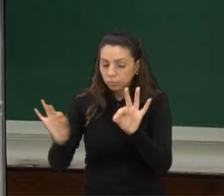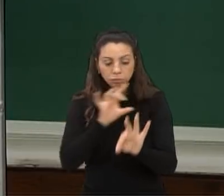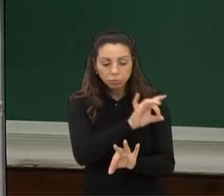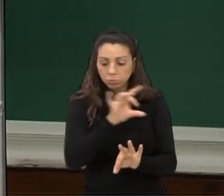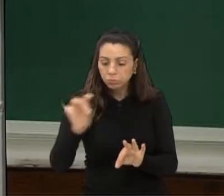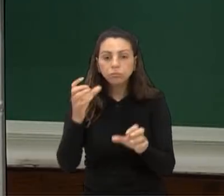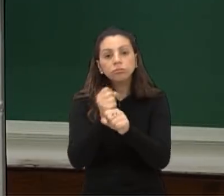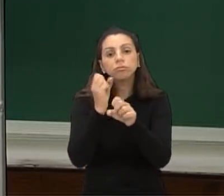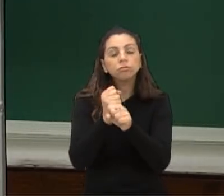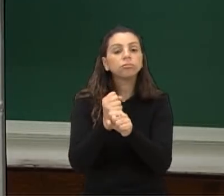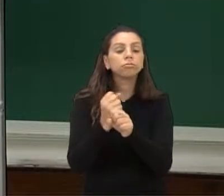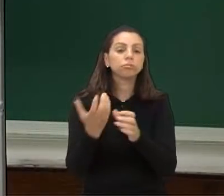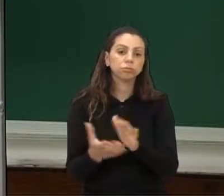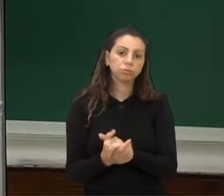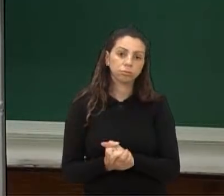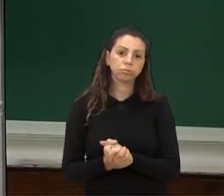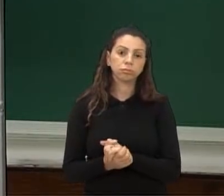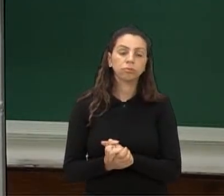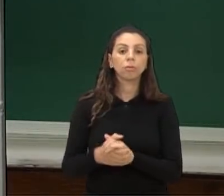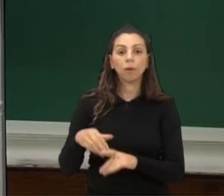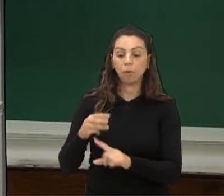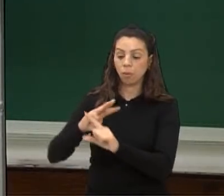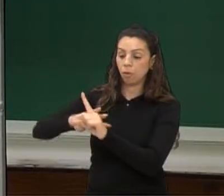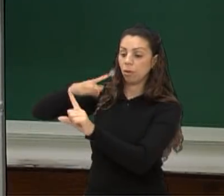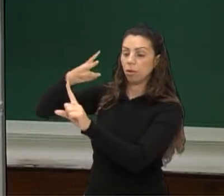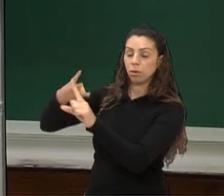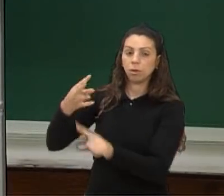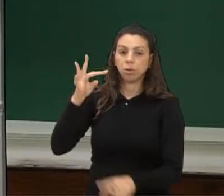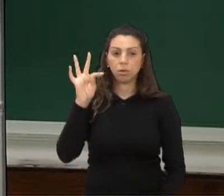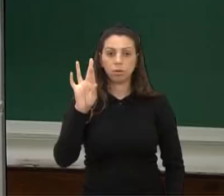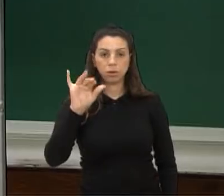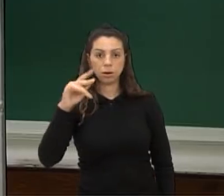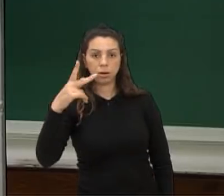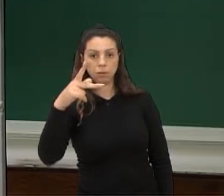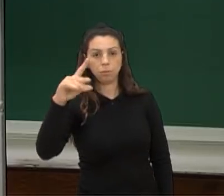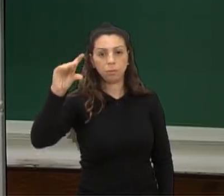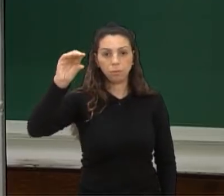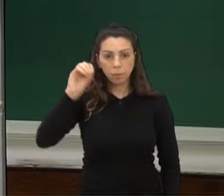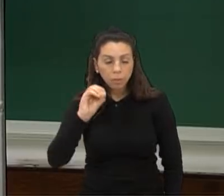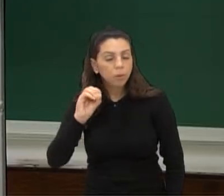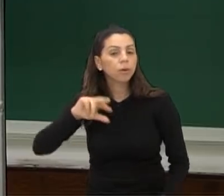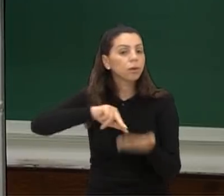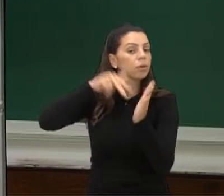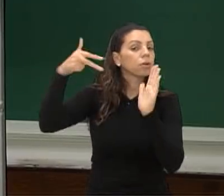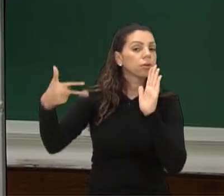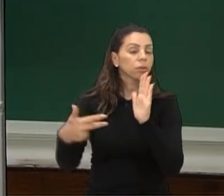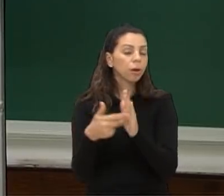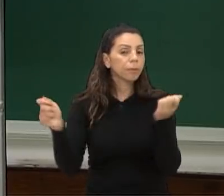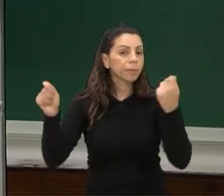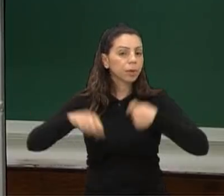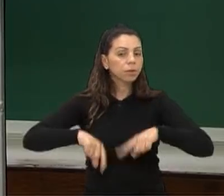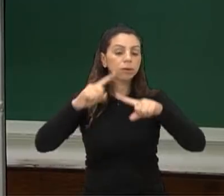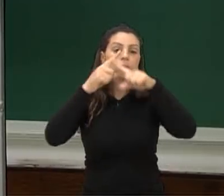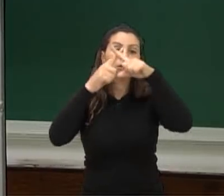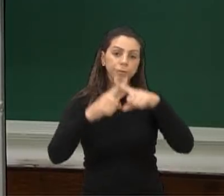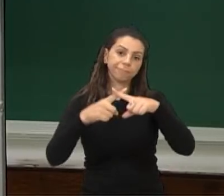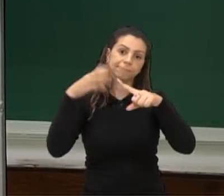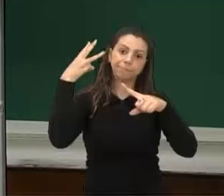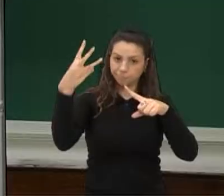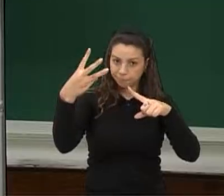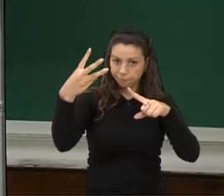outro. Triplo. Que sentença matemática poderíamos escrever para calcular o comprimento